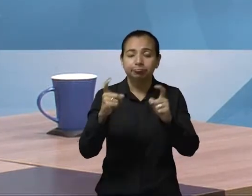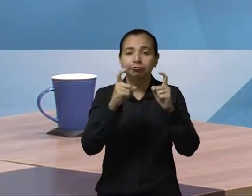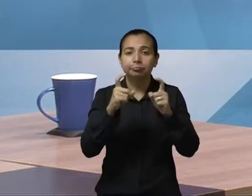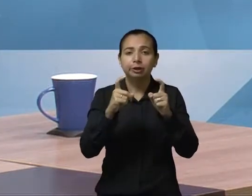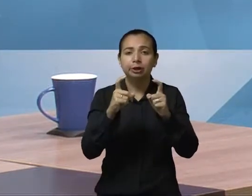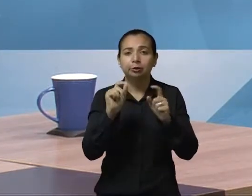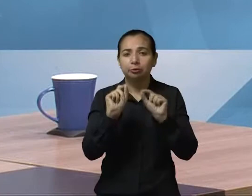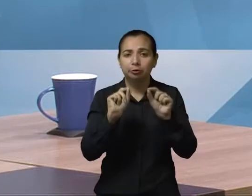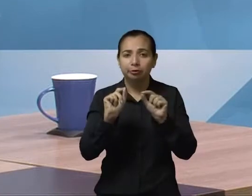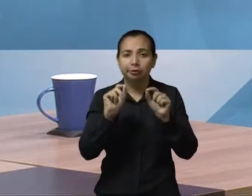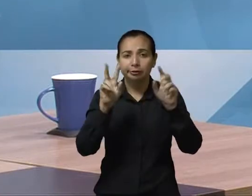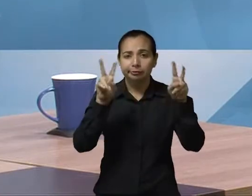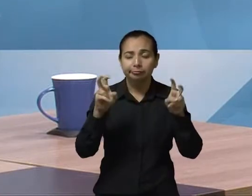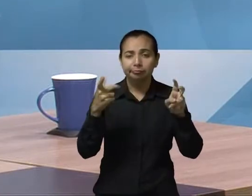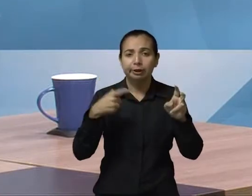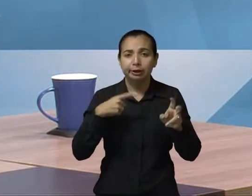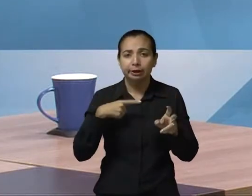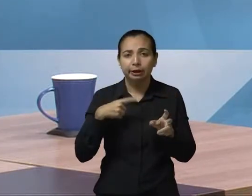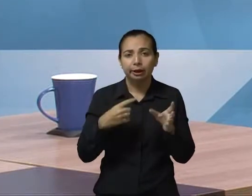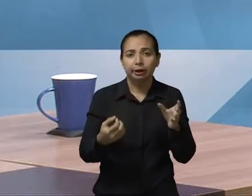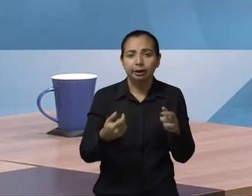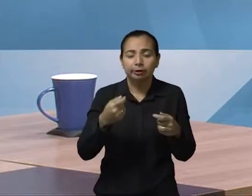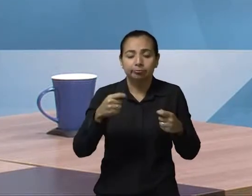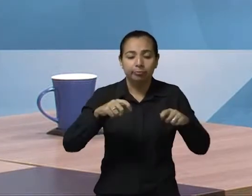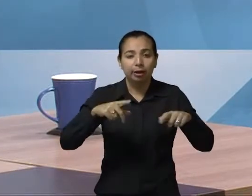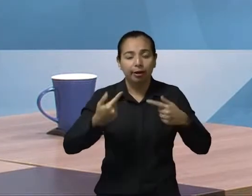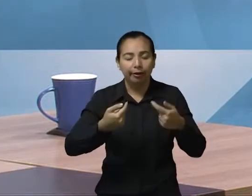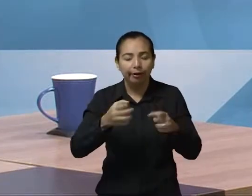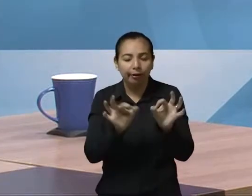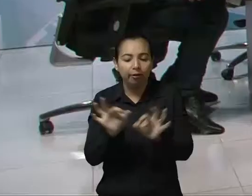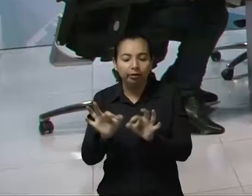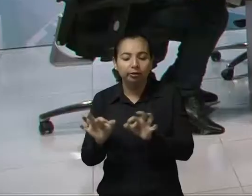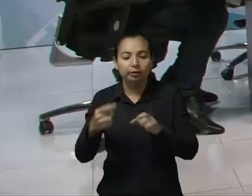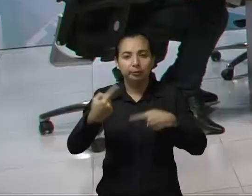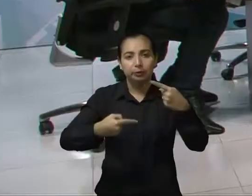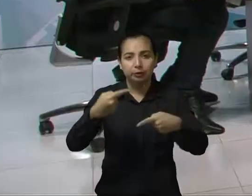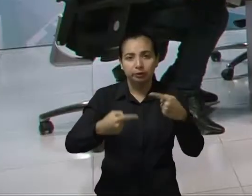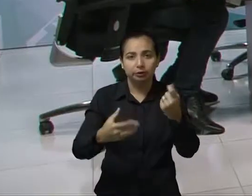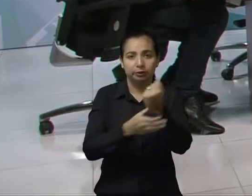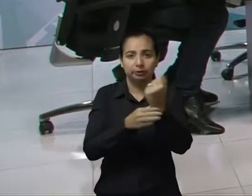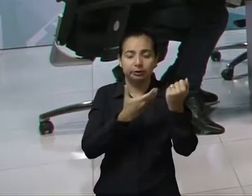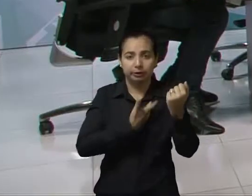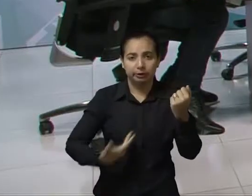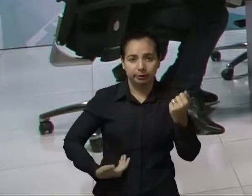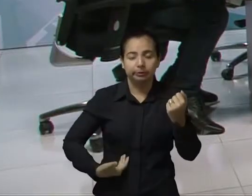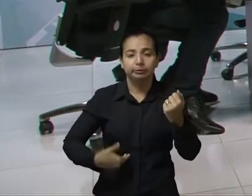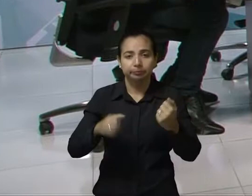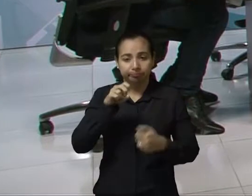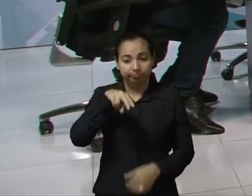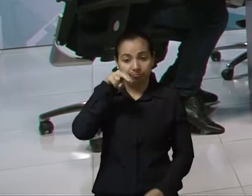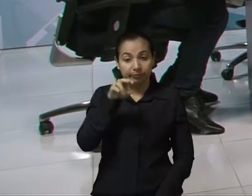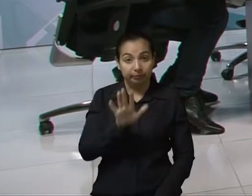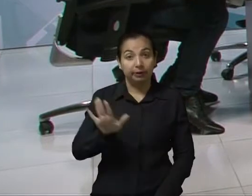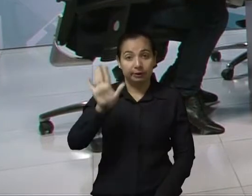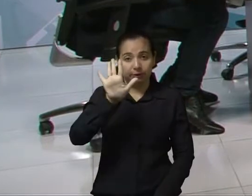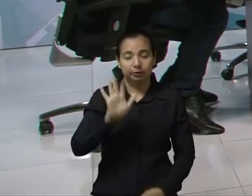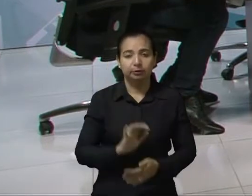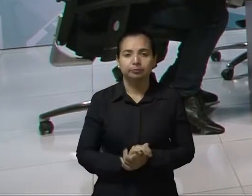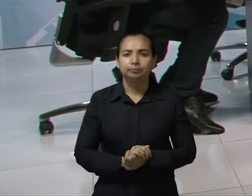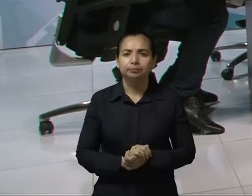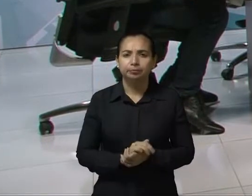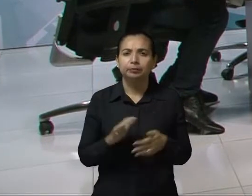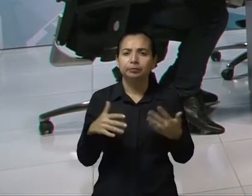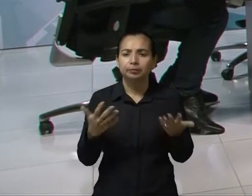inicia agora para a construção de uma política de segurança pública integrada e nacional. Eu lembro aqui,